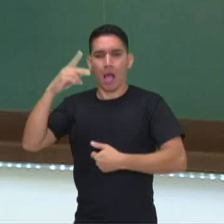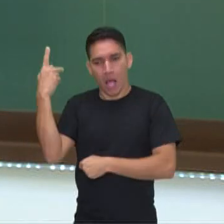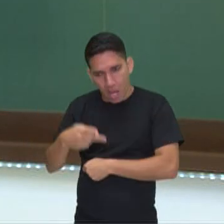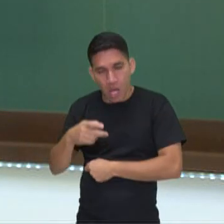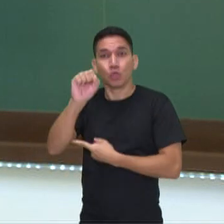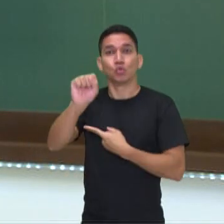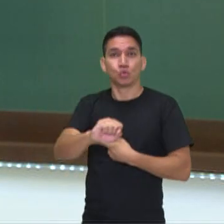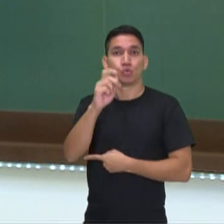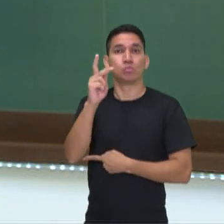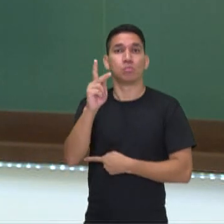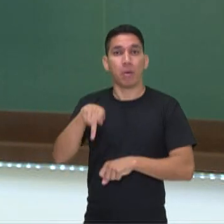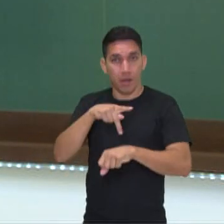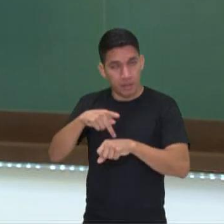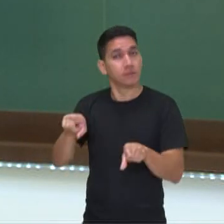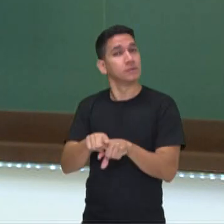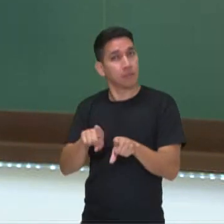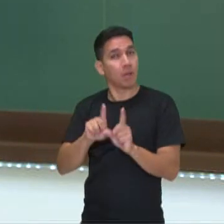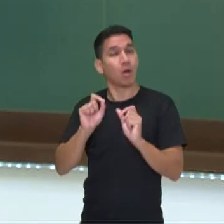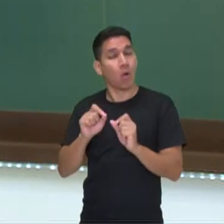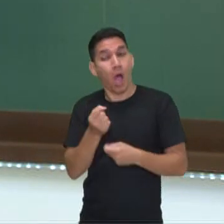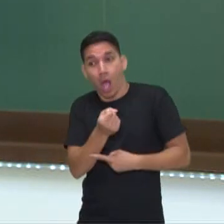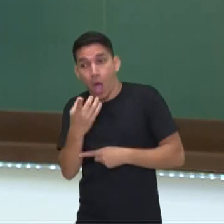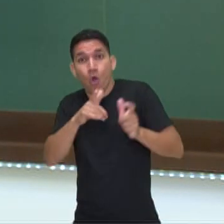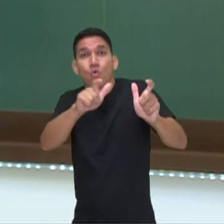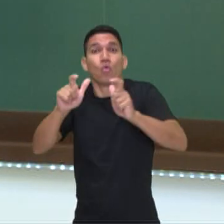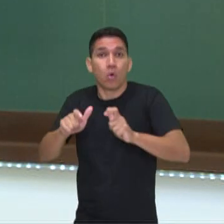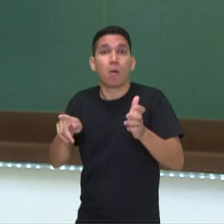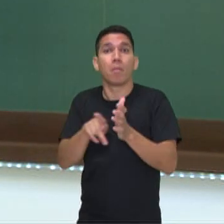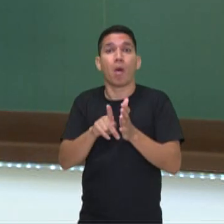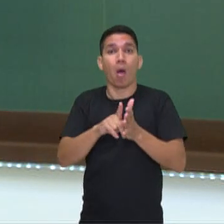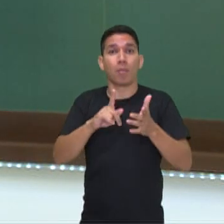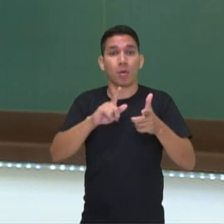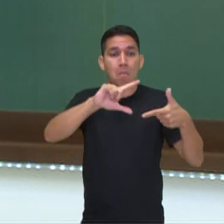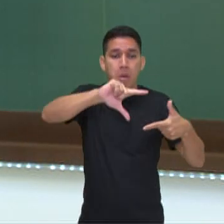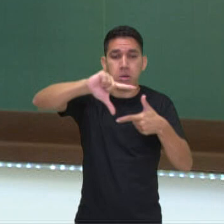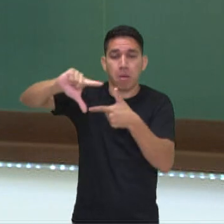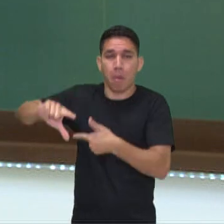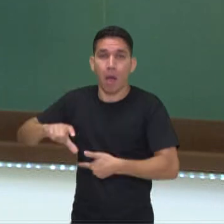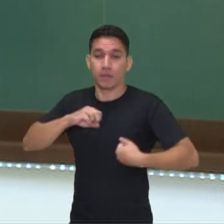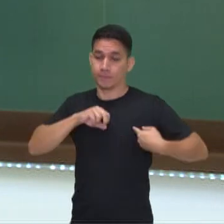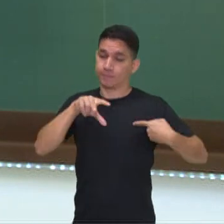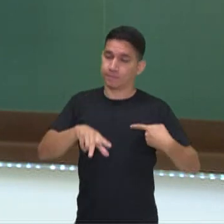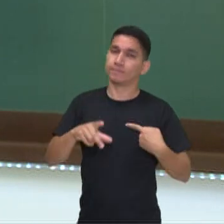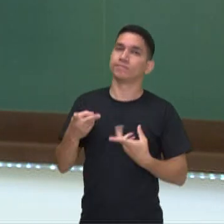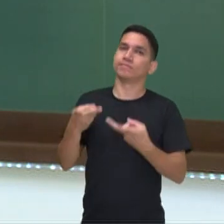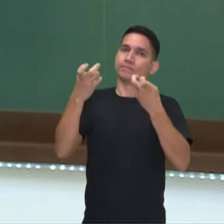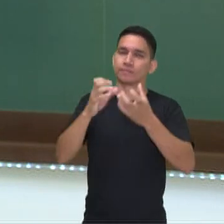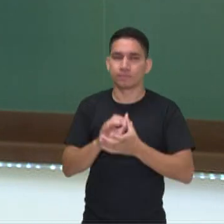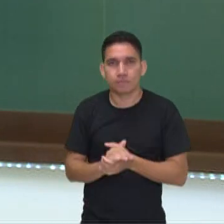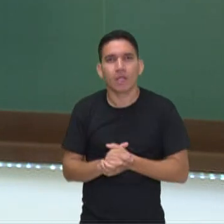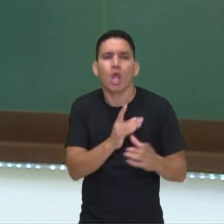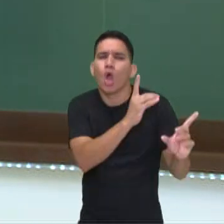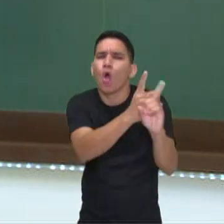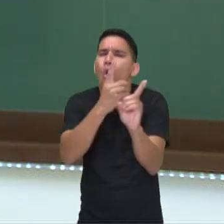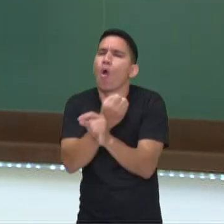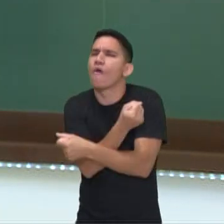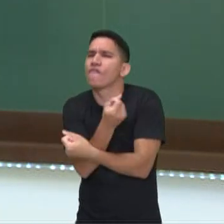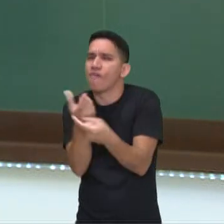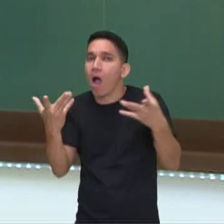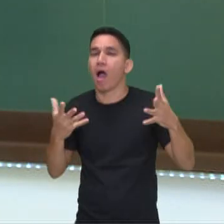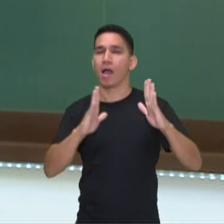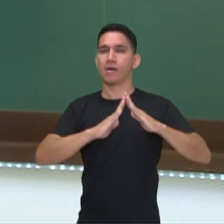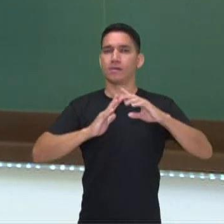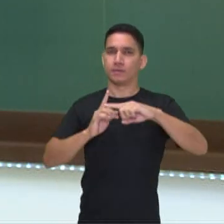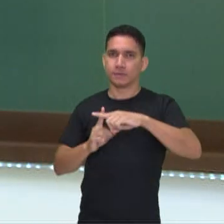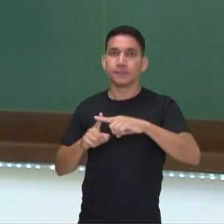também tem em alguns lugares a ideia da concepção dos azulejos portugueses, tá, gente? Então, a gente tem que observar que a gente encontra muita igreja com a